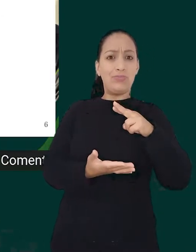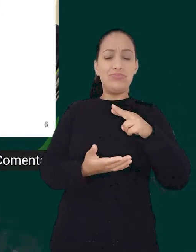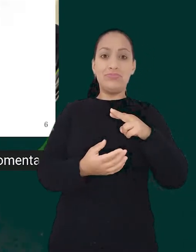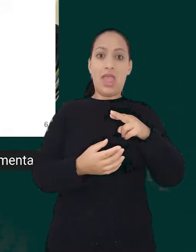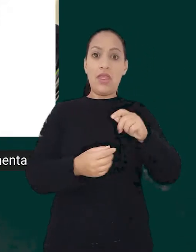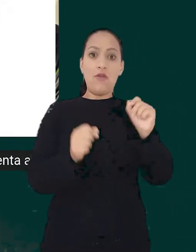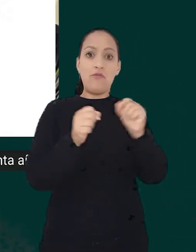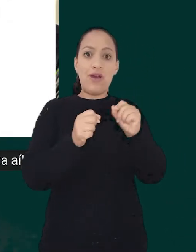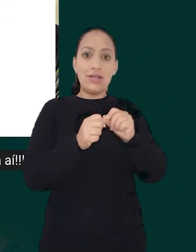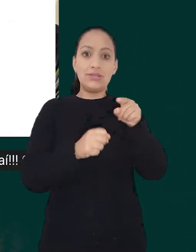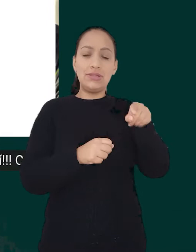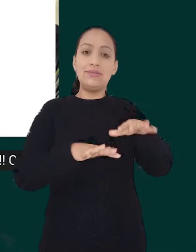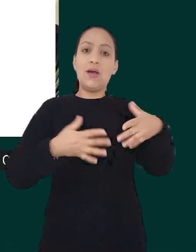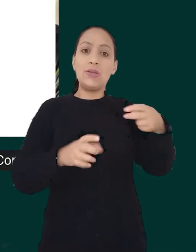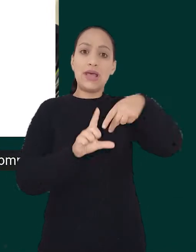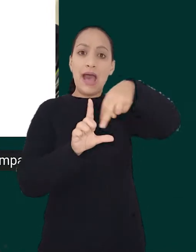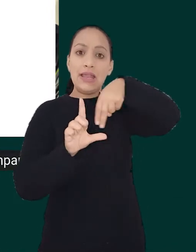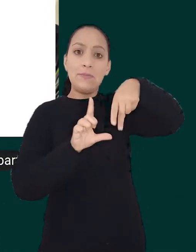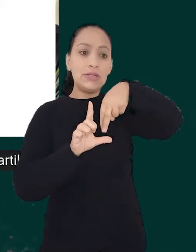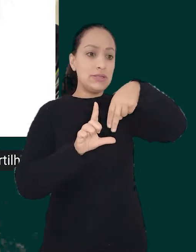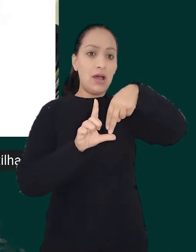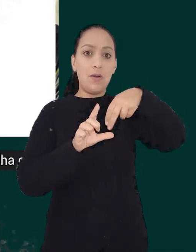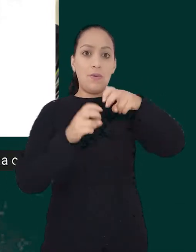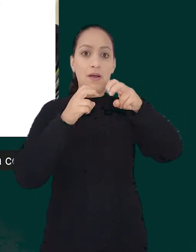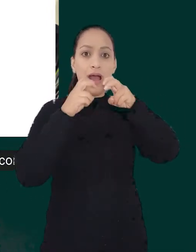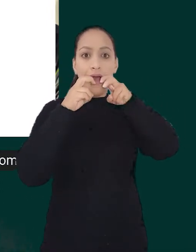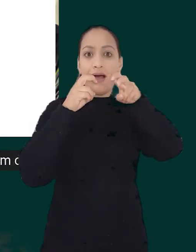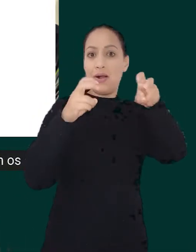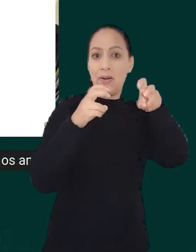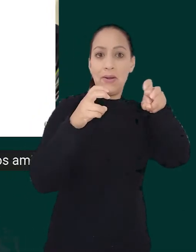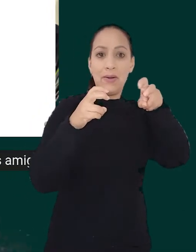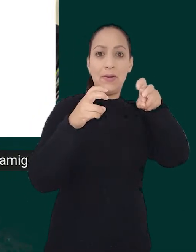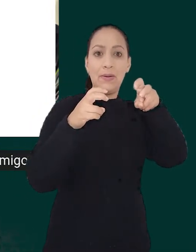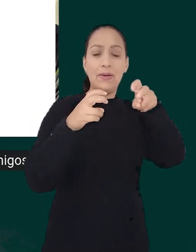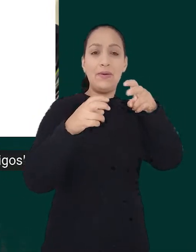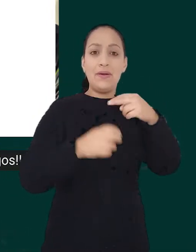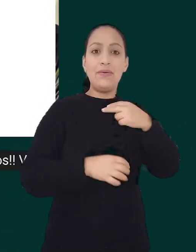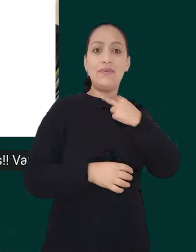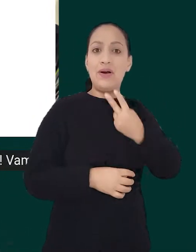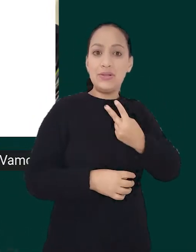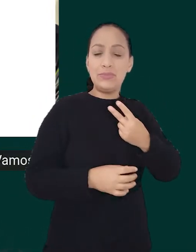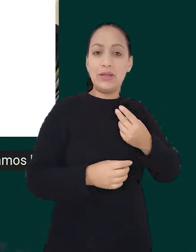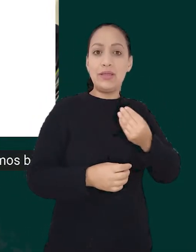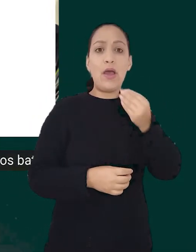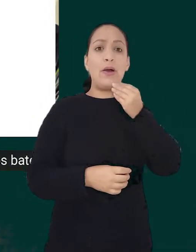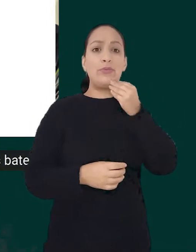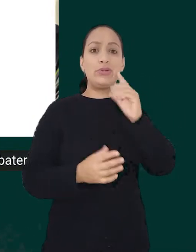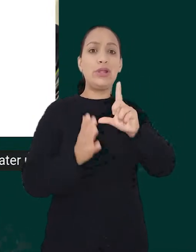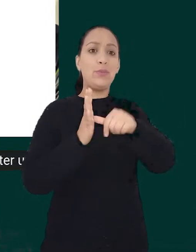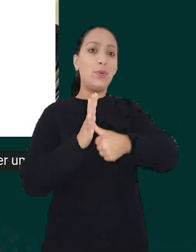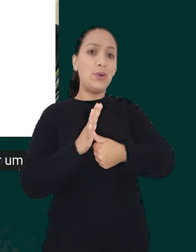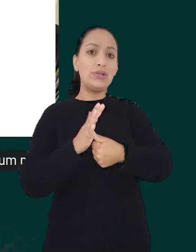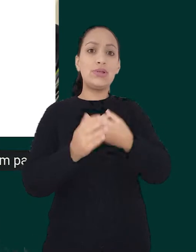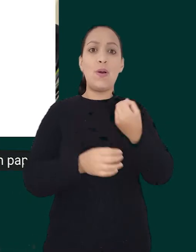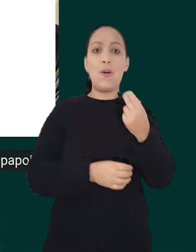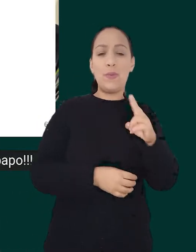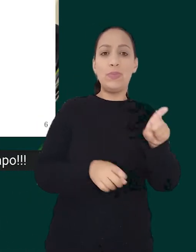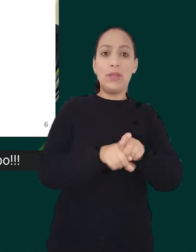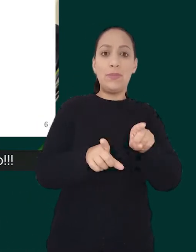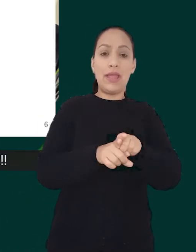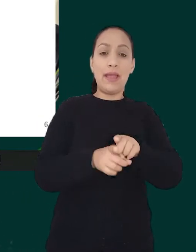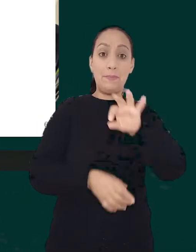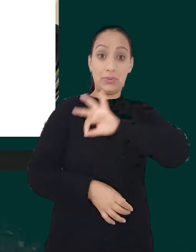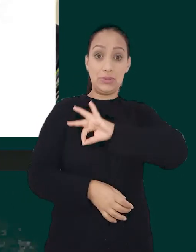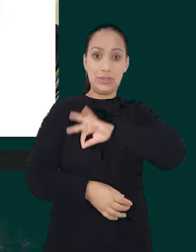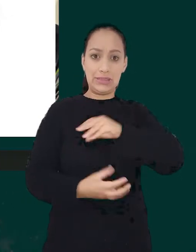esse áudio, eu vou disparar socorro, para que daí, obviamente, depois alguém, que a polícia de